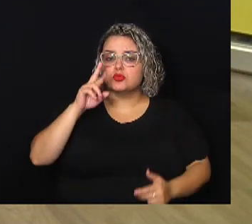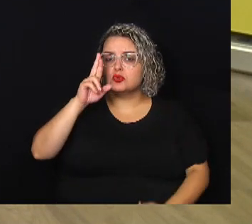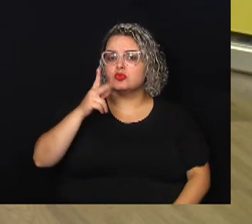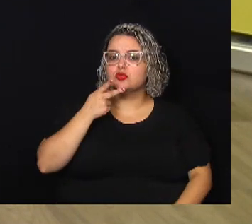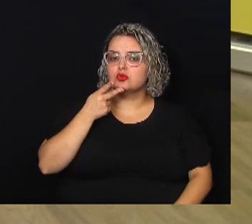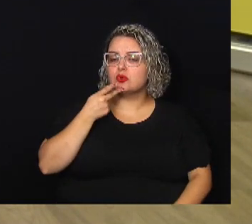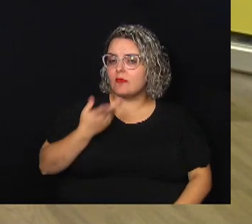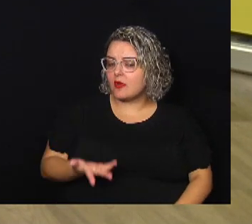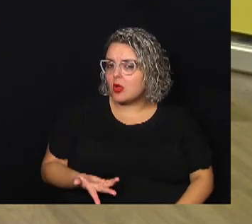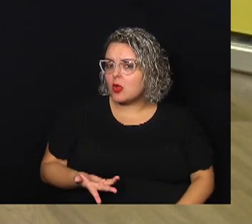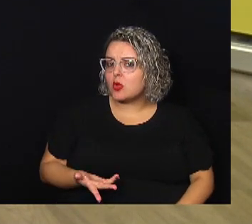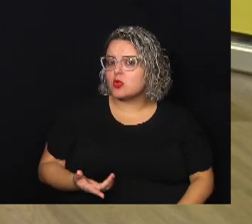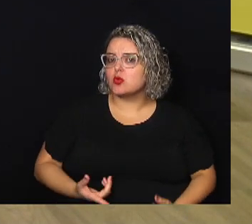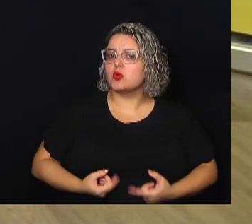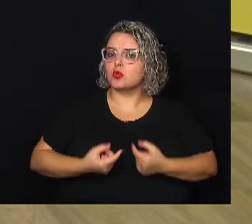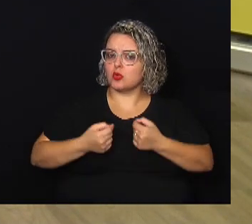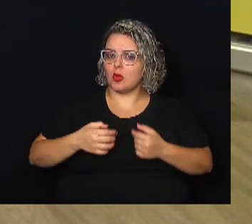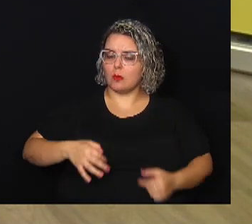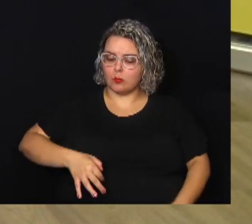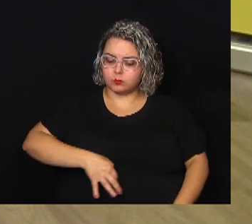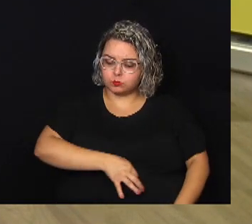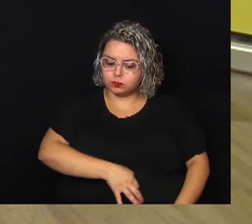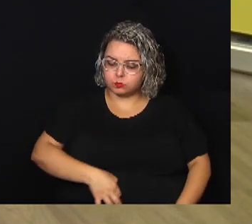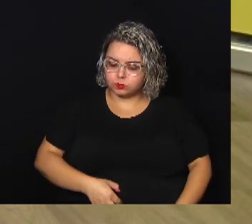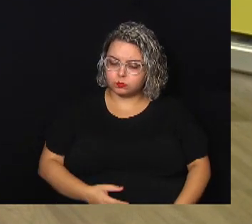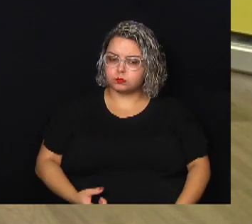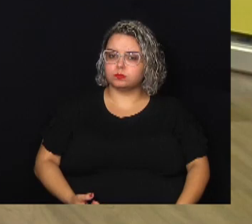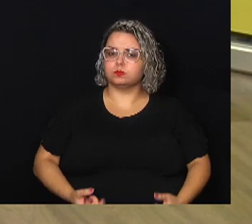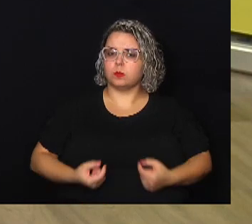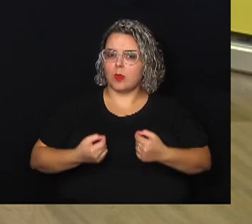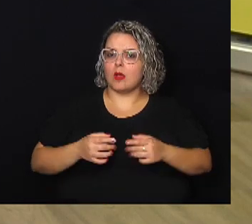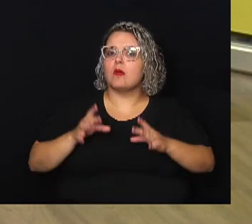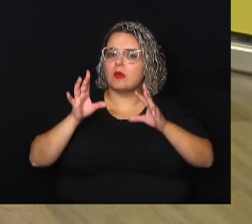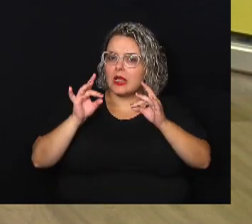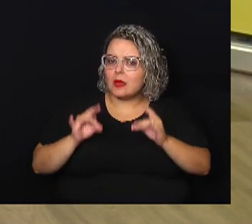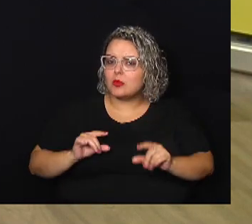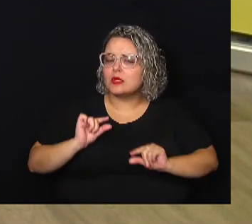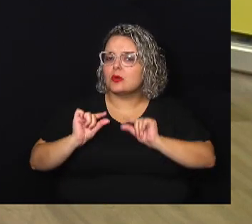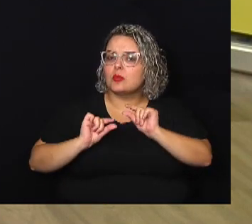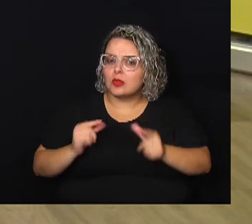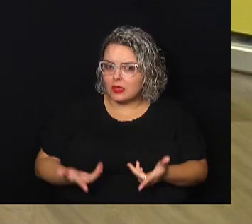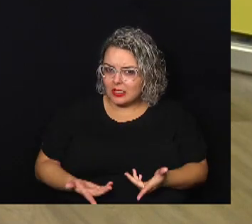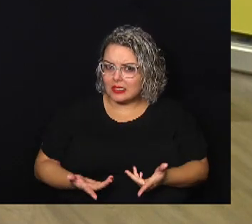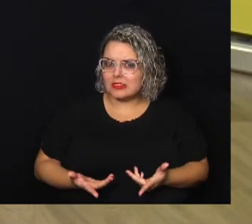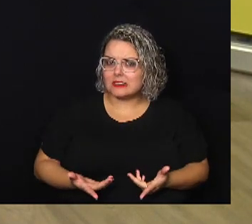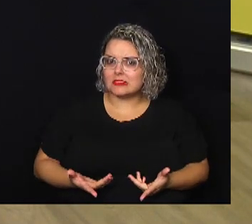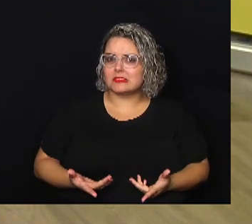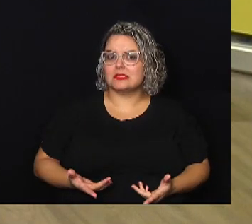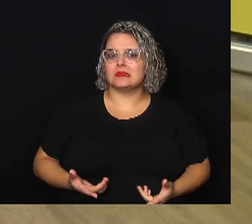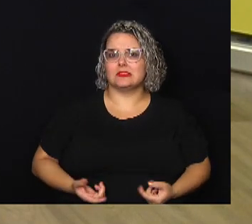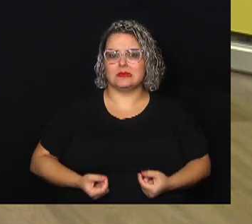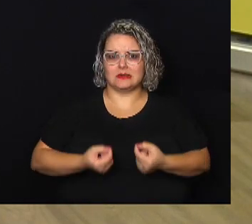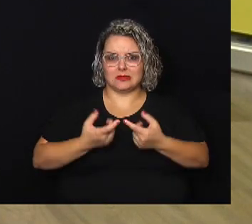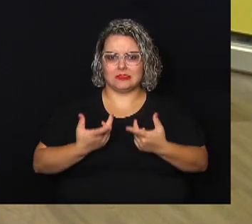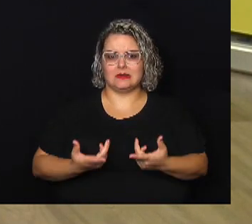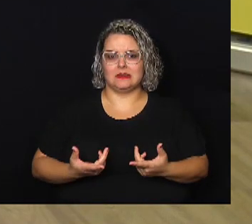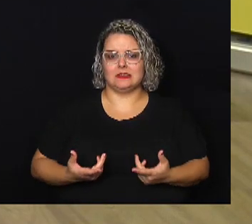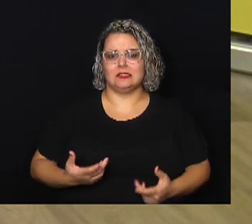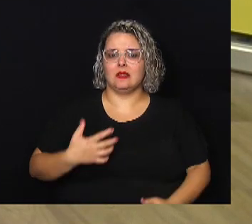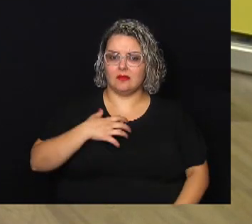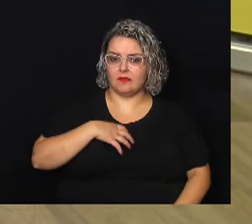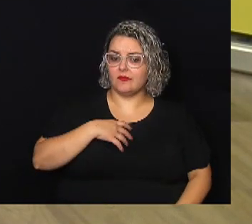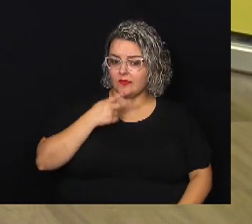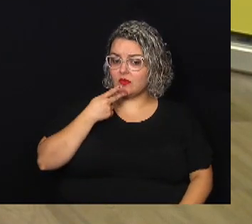muito exemplo do câncer de intestino. Vamos detalhar um pouquinho mais esse câncer? O senhor falou, deu alguns sintomas,